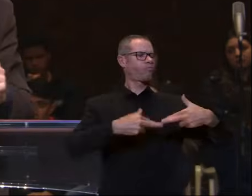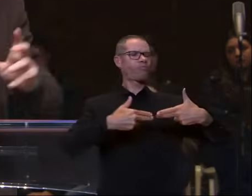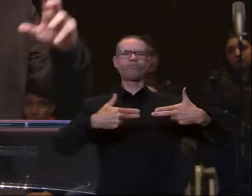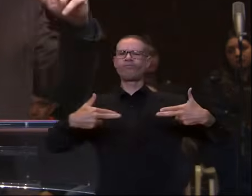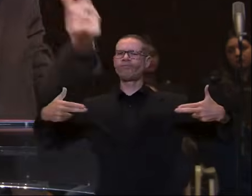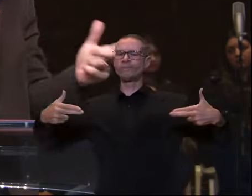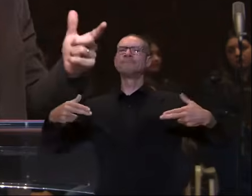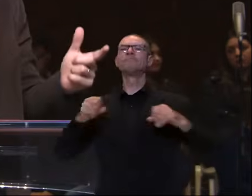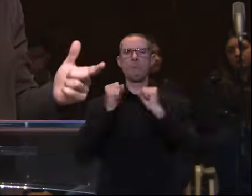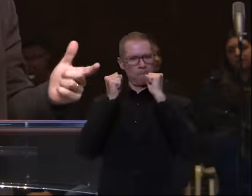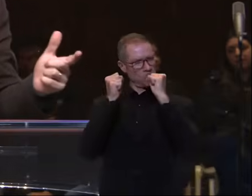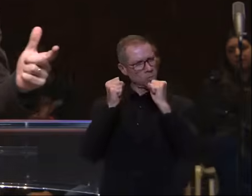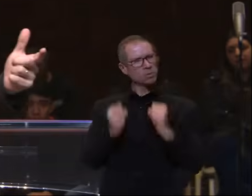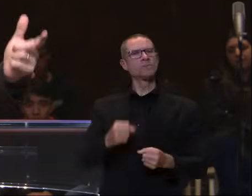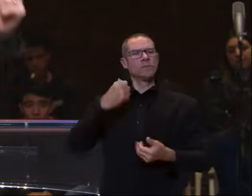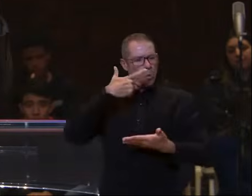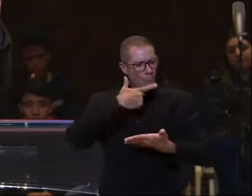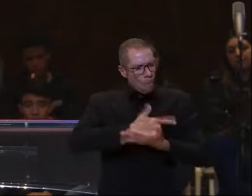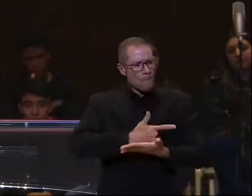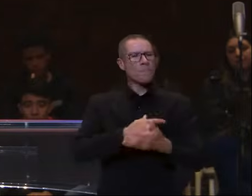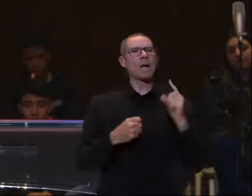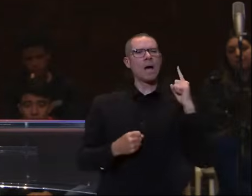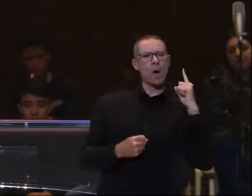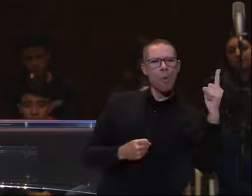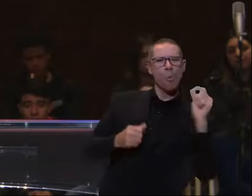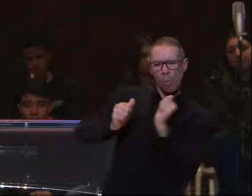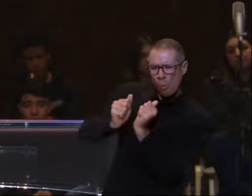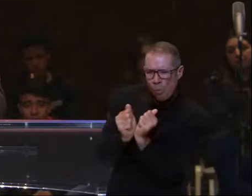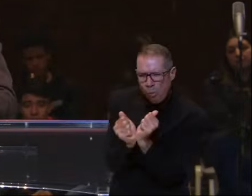entanto, era possível comprar um escravo